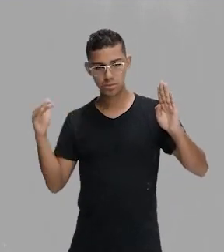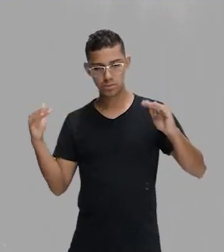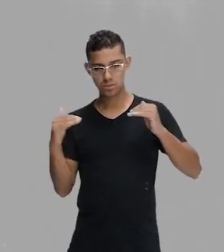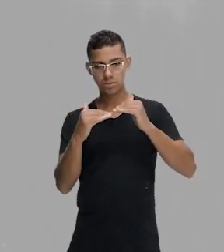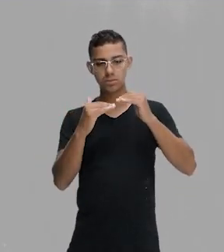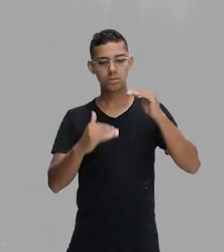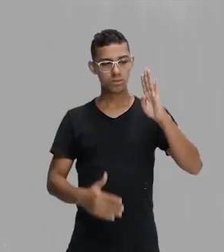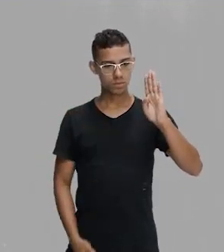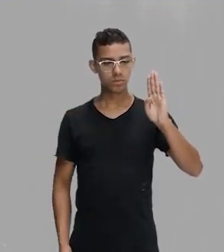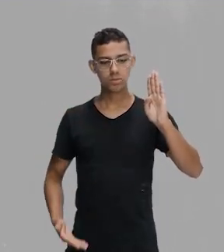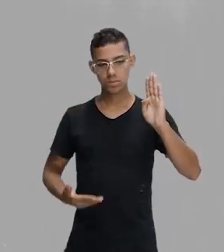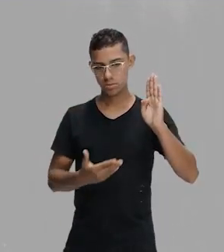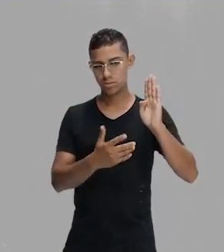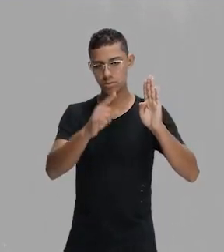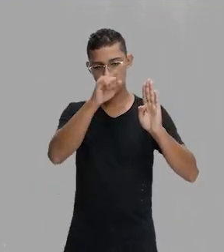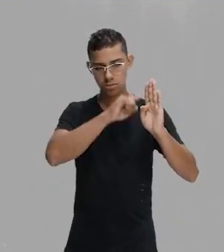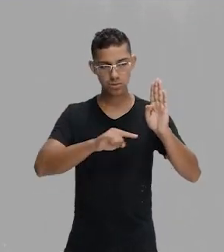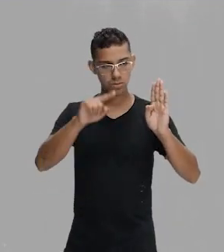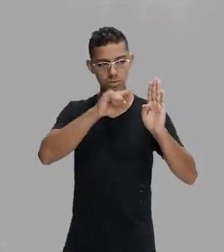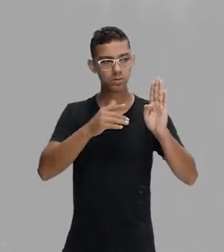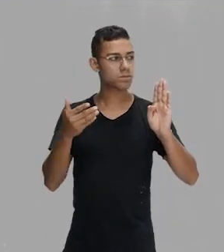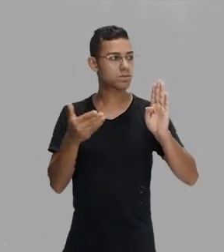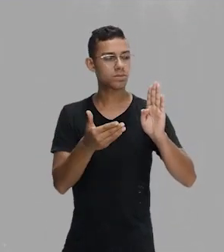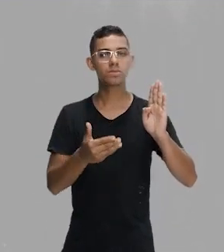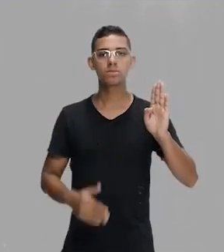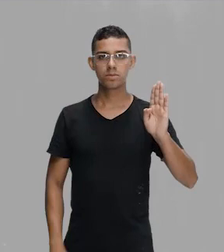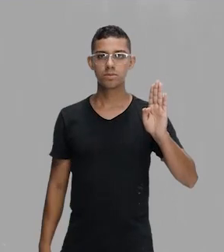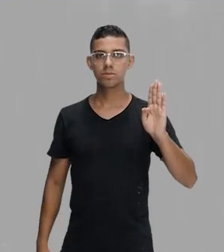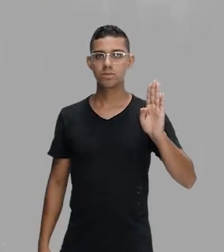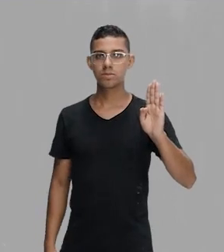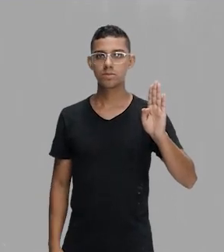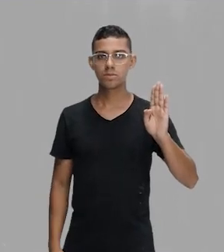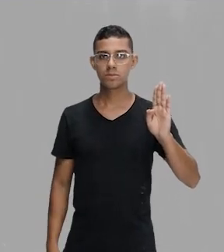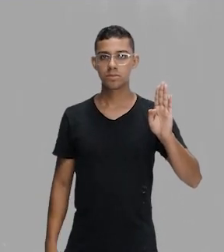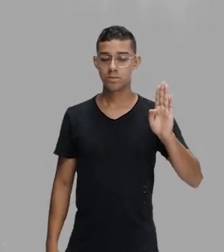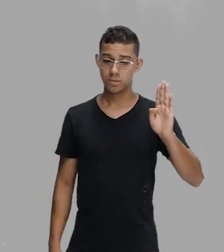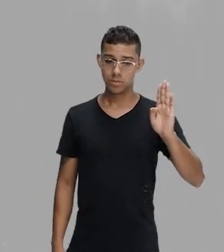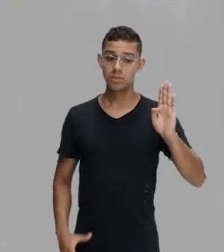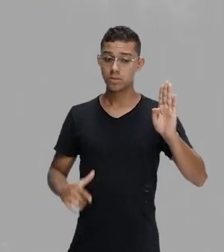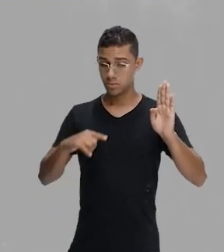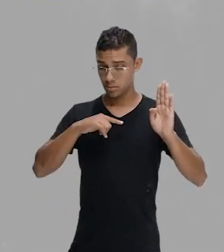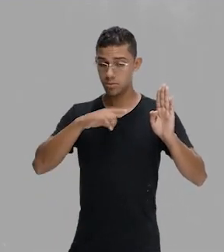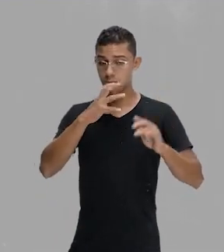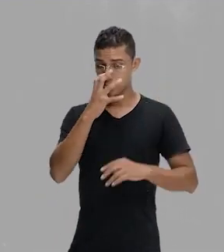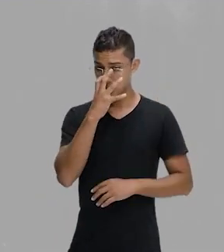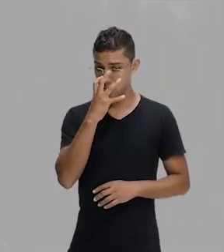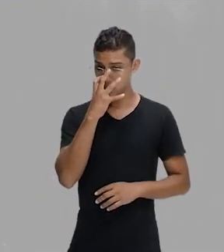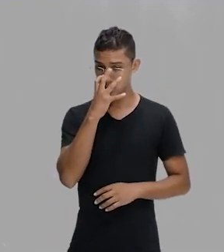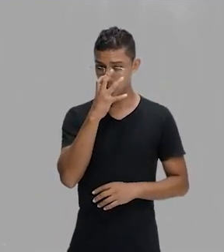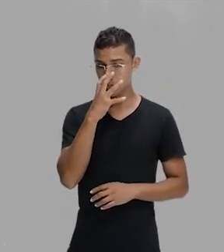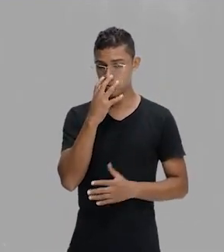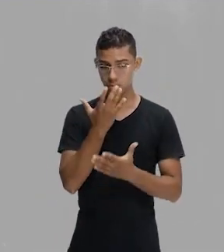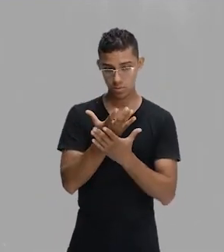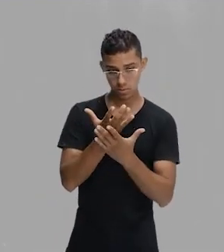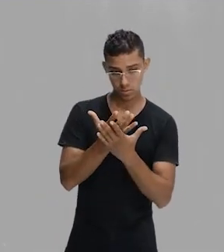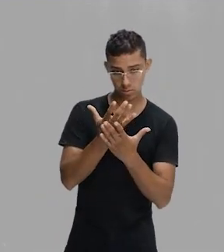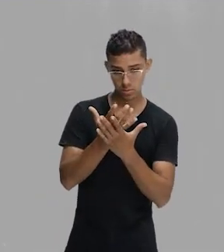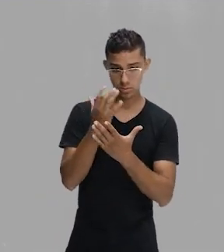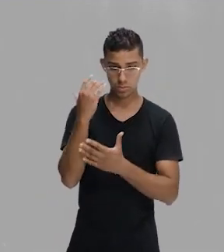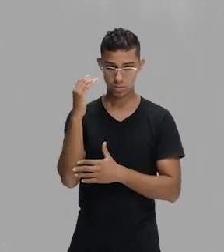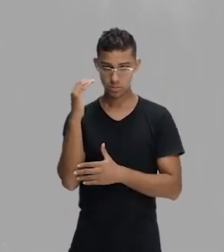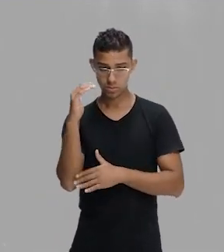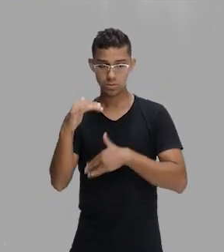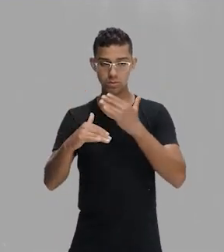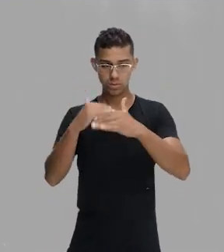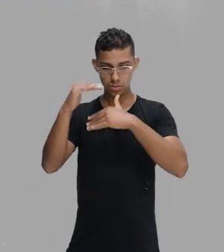Letra B de bola, assinale para você aí. Letra B de bola, onde nós temos a observação dos fenômenos e o